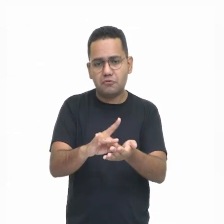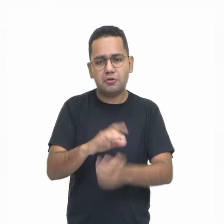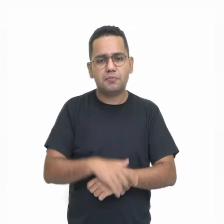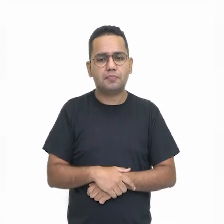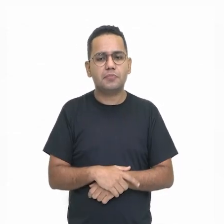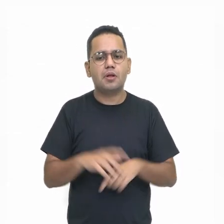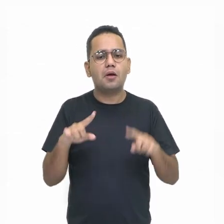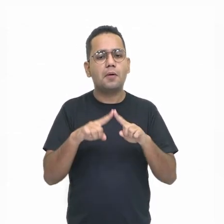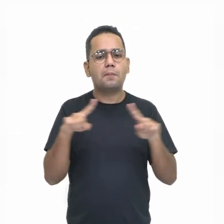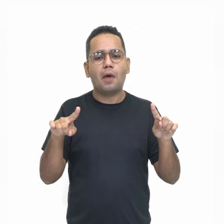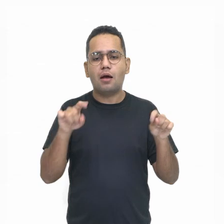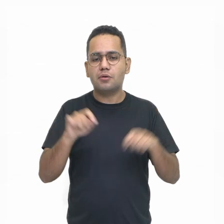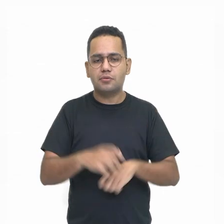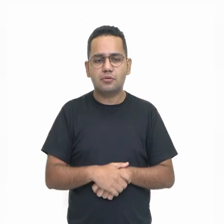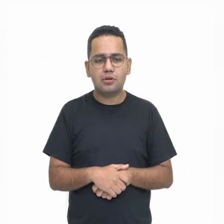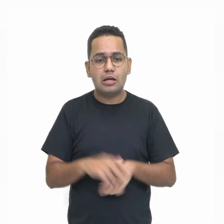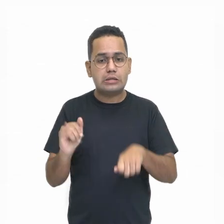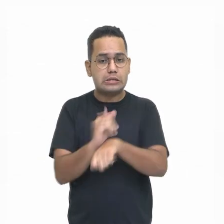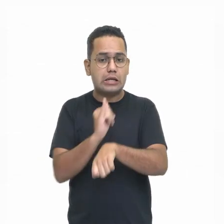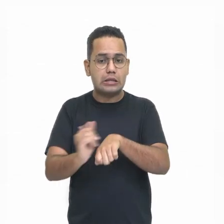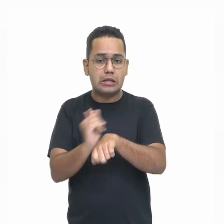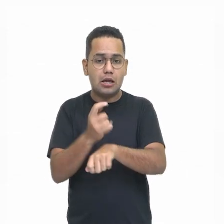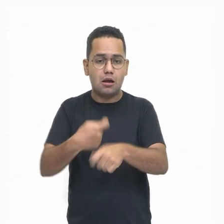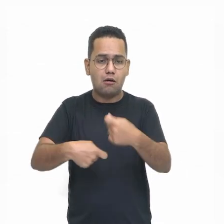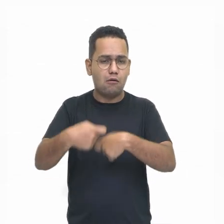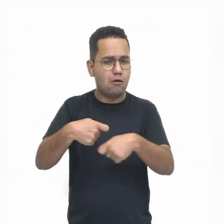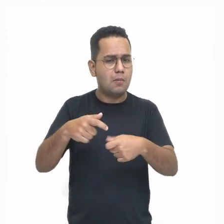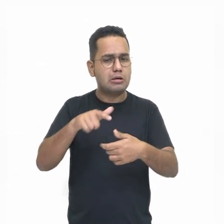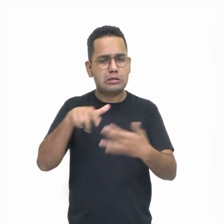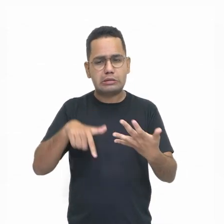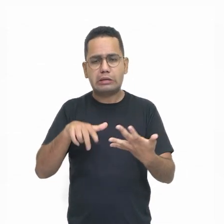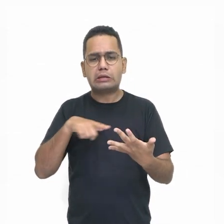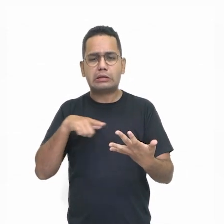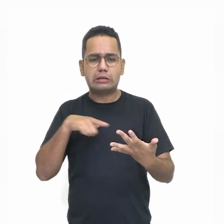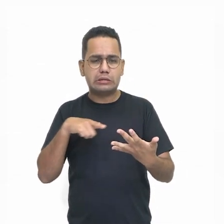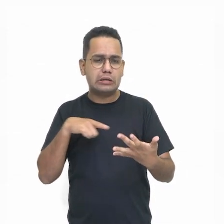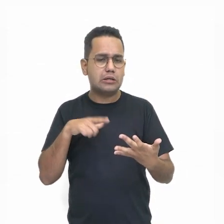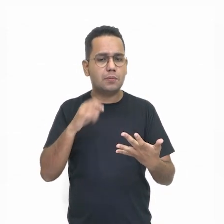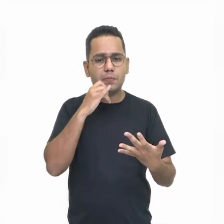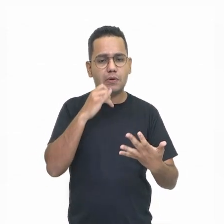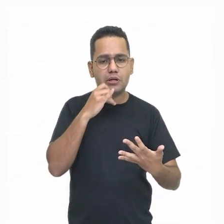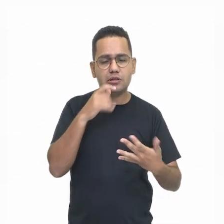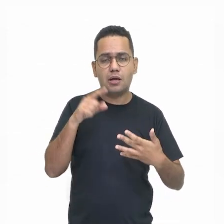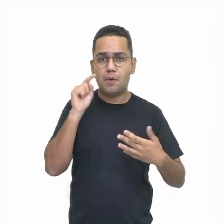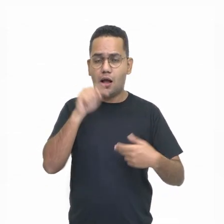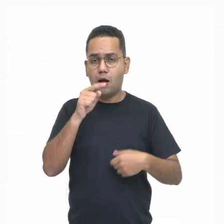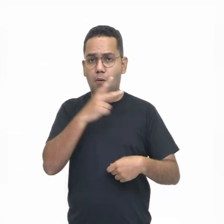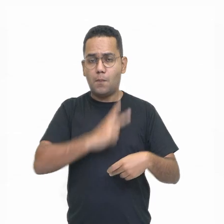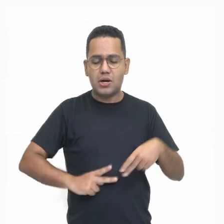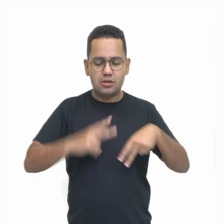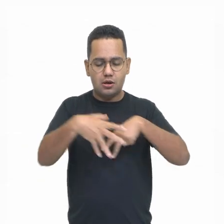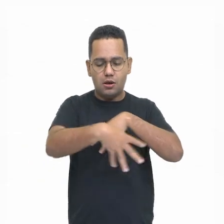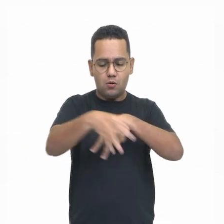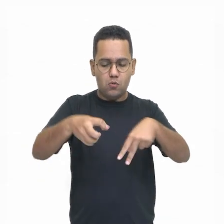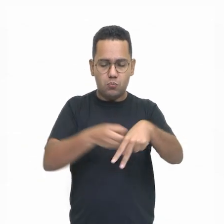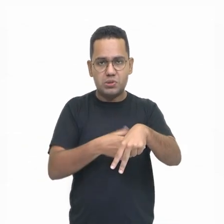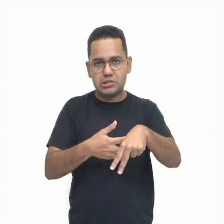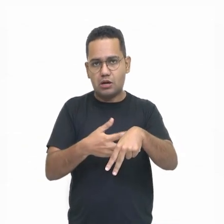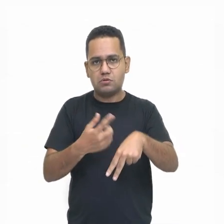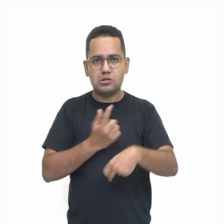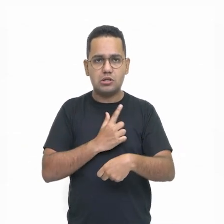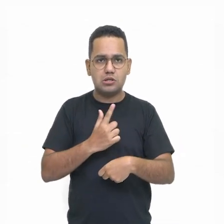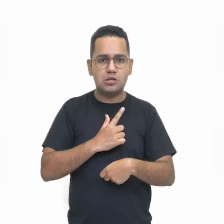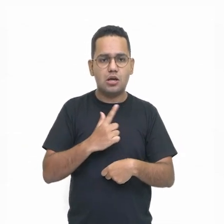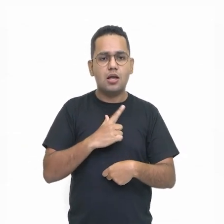pelas medidas aliada a uma série de escândalos de corrupção envolvendo o presidente culminaram no impeachment de Collor em